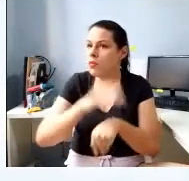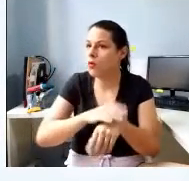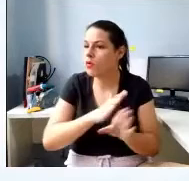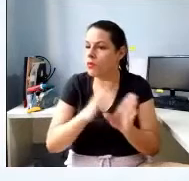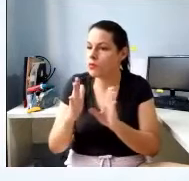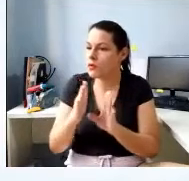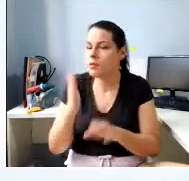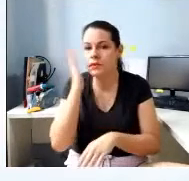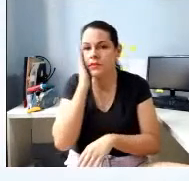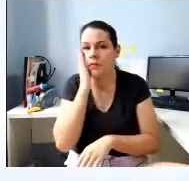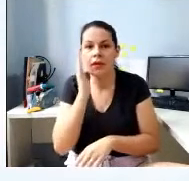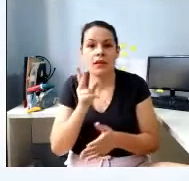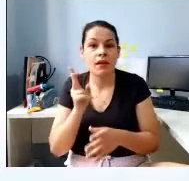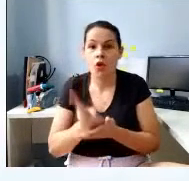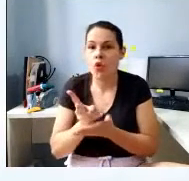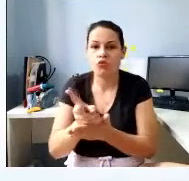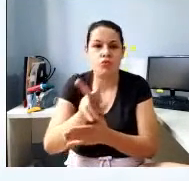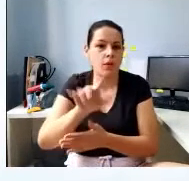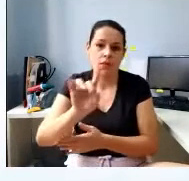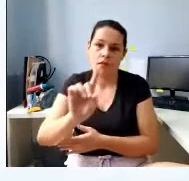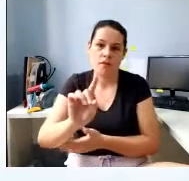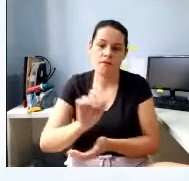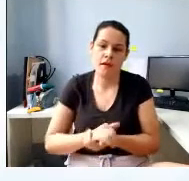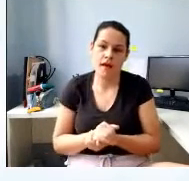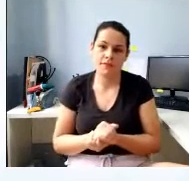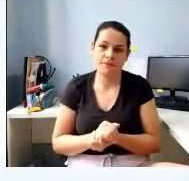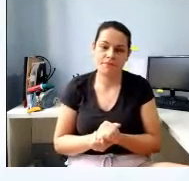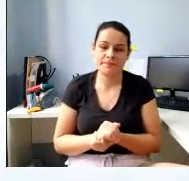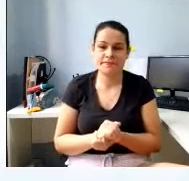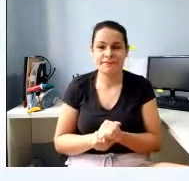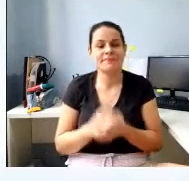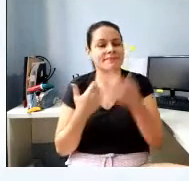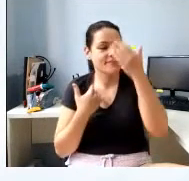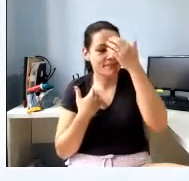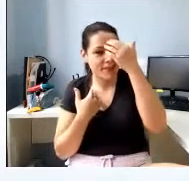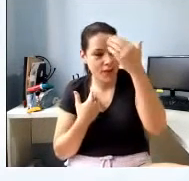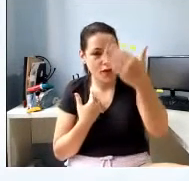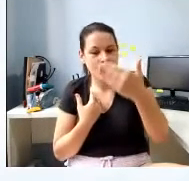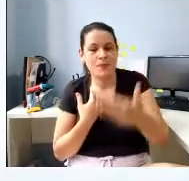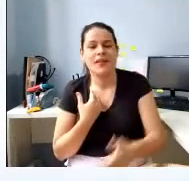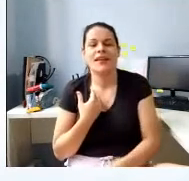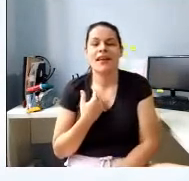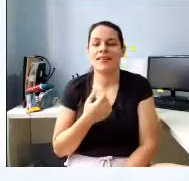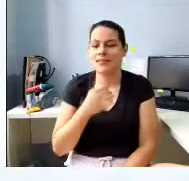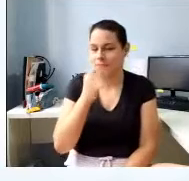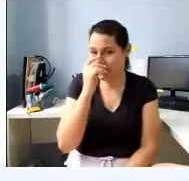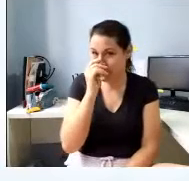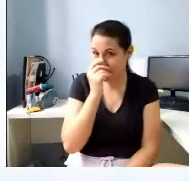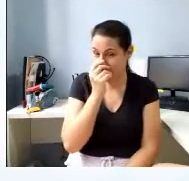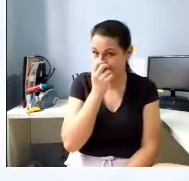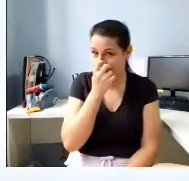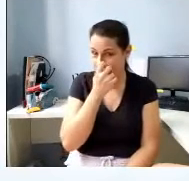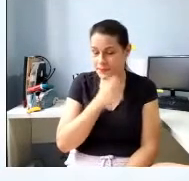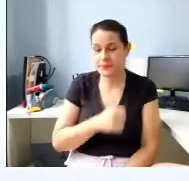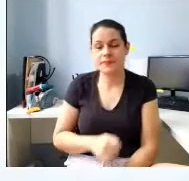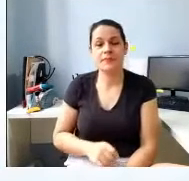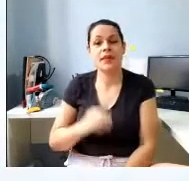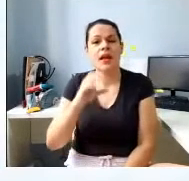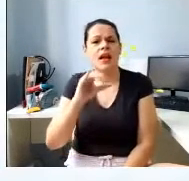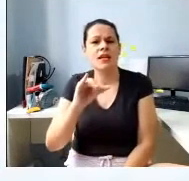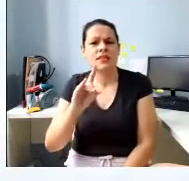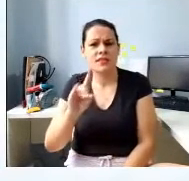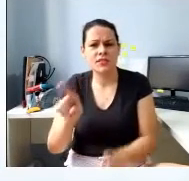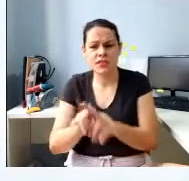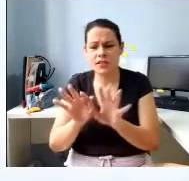não vai persistir. Eu acho que seria. Obrigada, doutora Iraci. Cid, eu queria que você analisasse